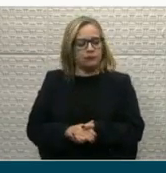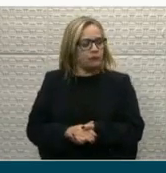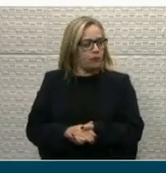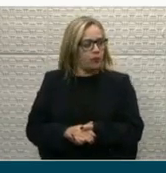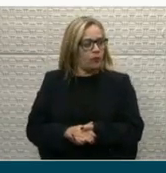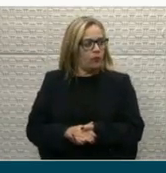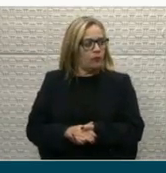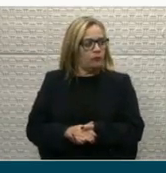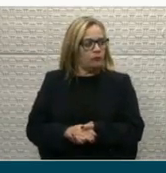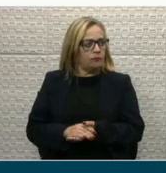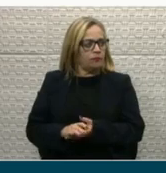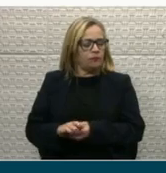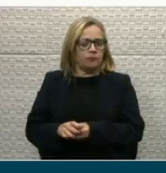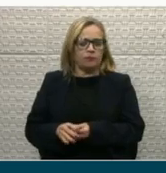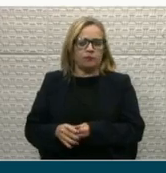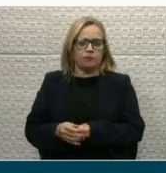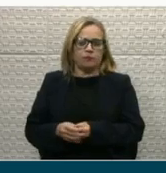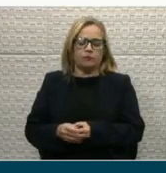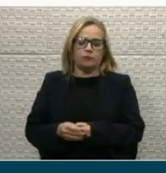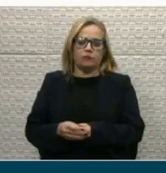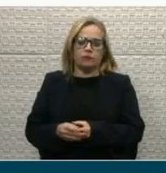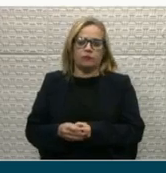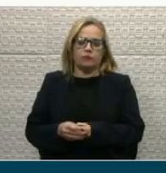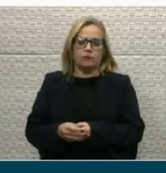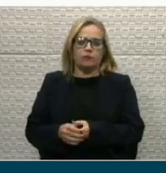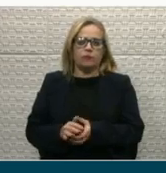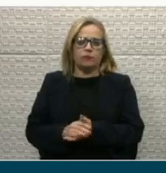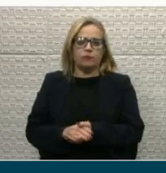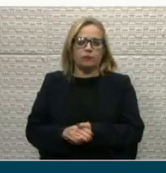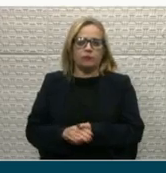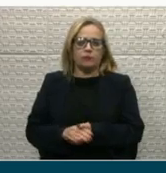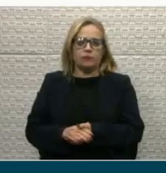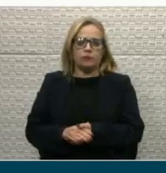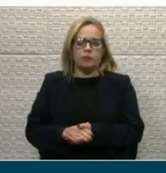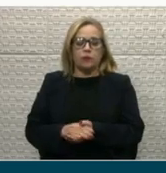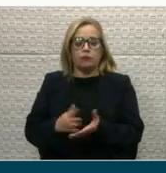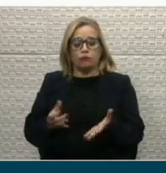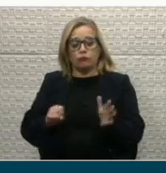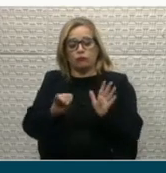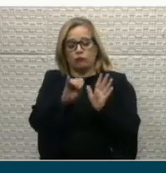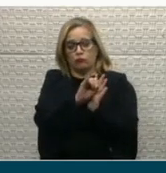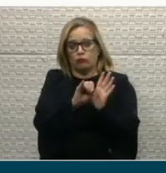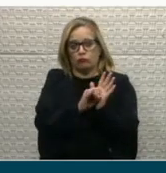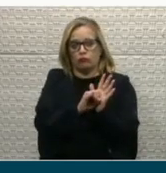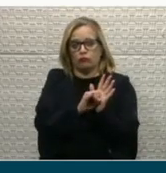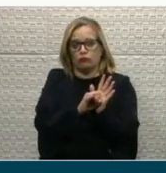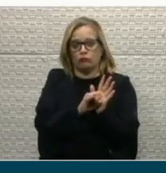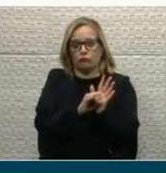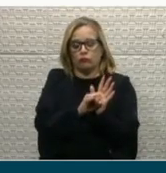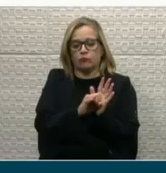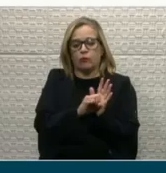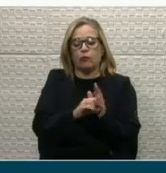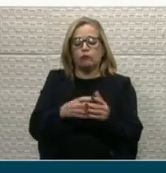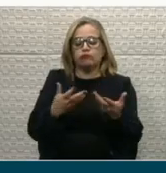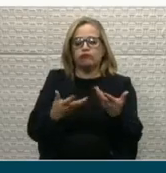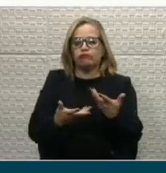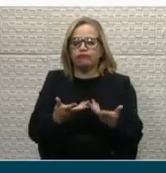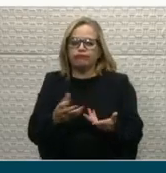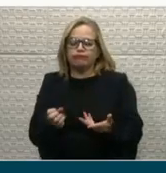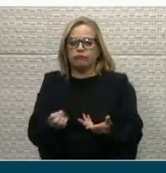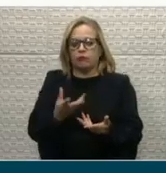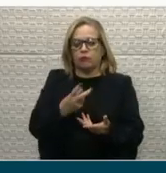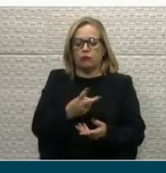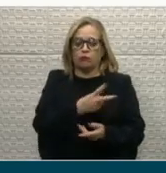do domínio desse operador linear. Nós vamos identificar, para alguns casos, esses